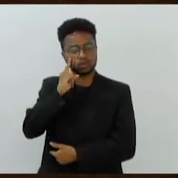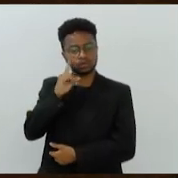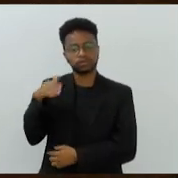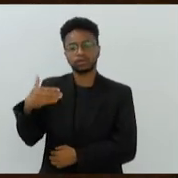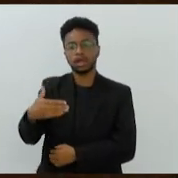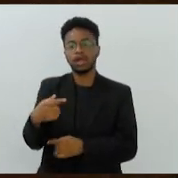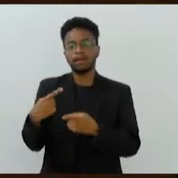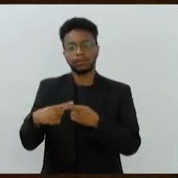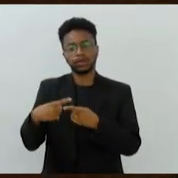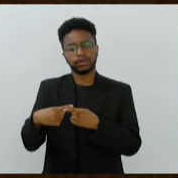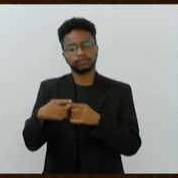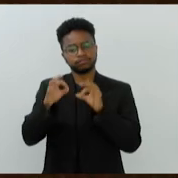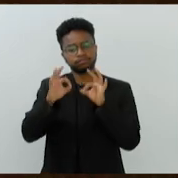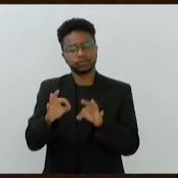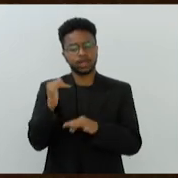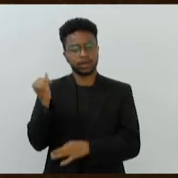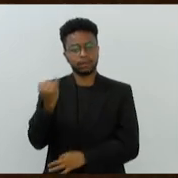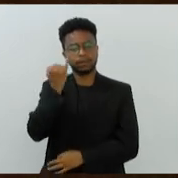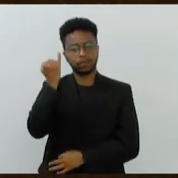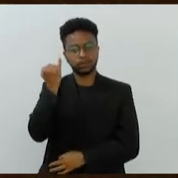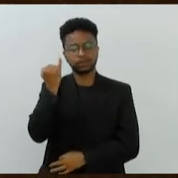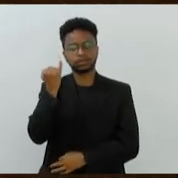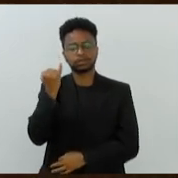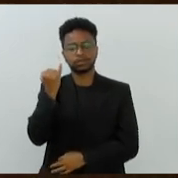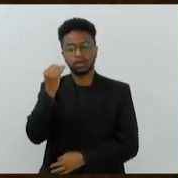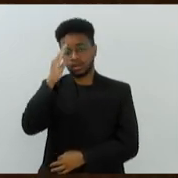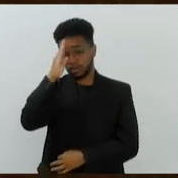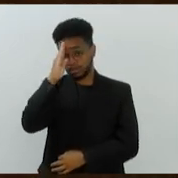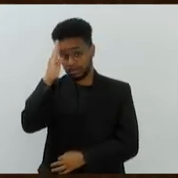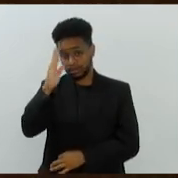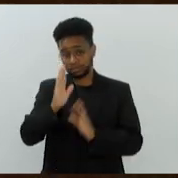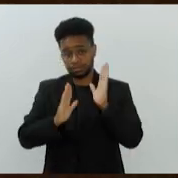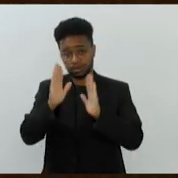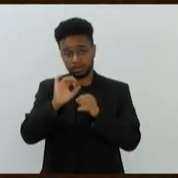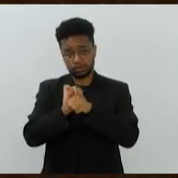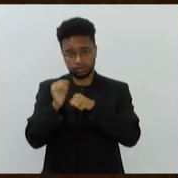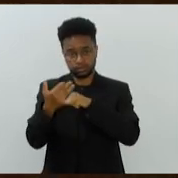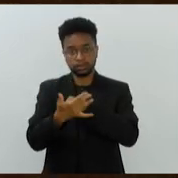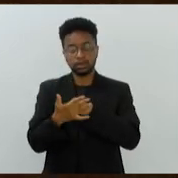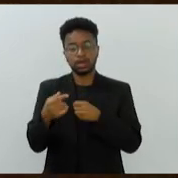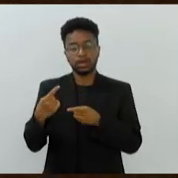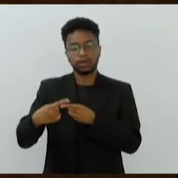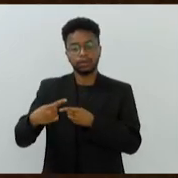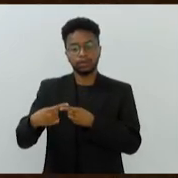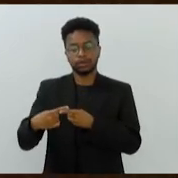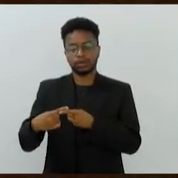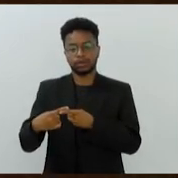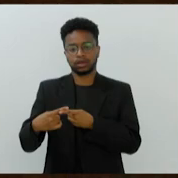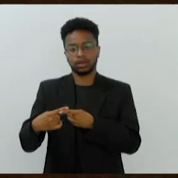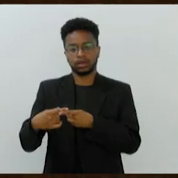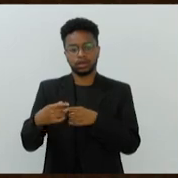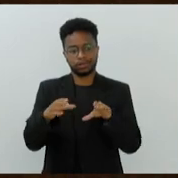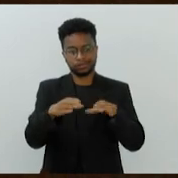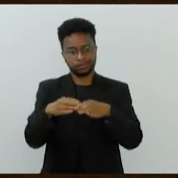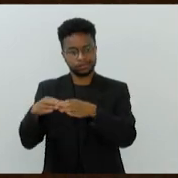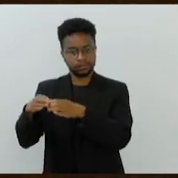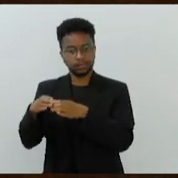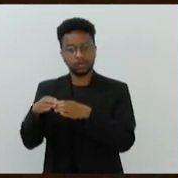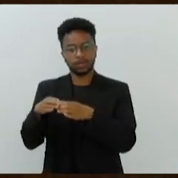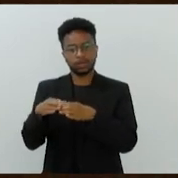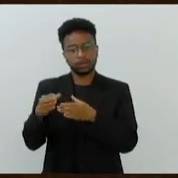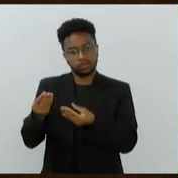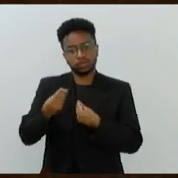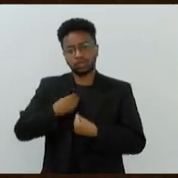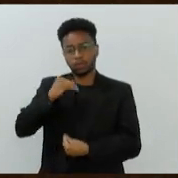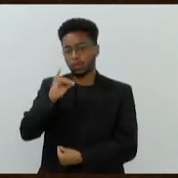que tem uma importância desde o tempo, principalmente da pandemia, onde nos deram a oportunidade, aí, em grande